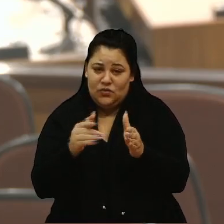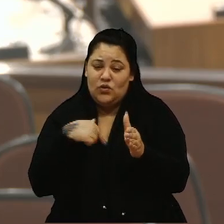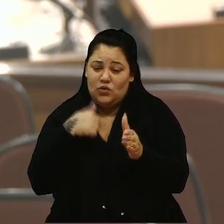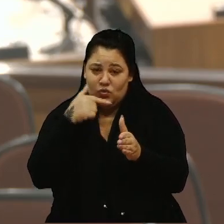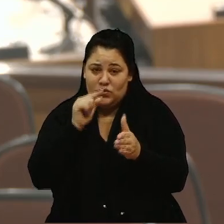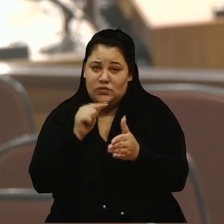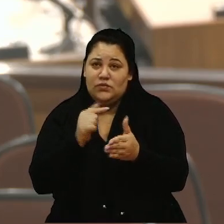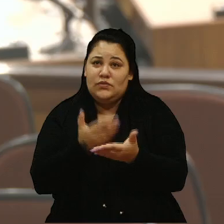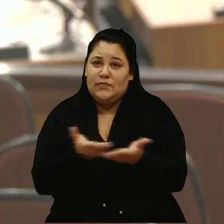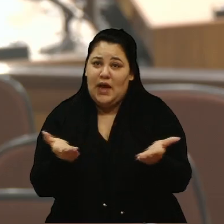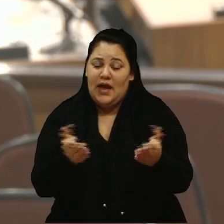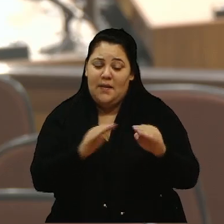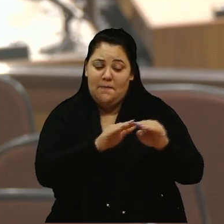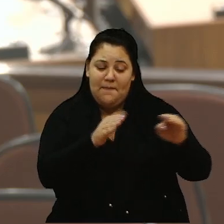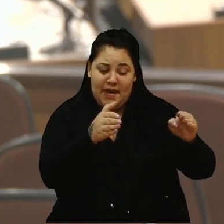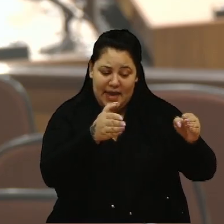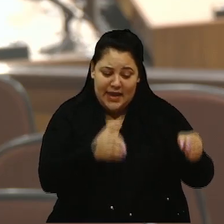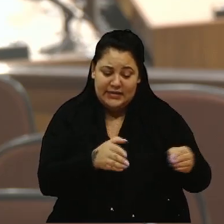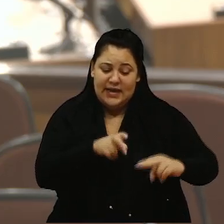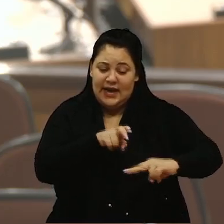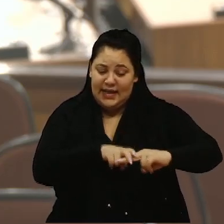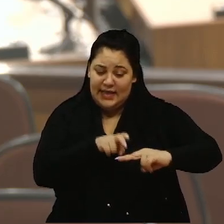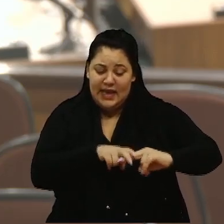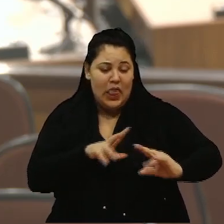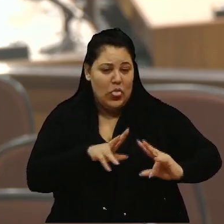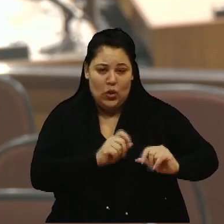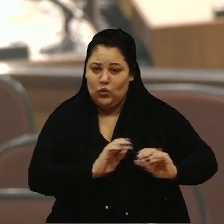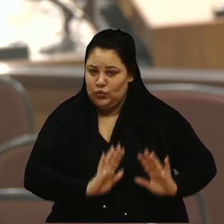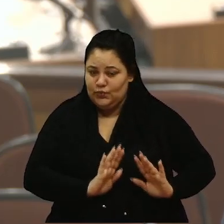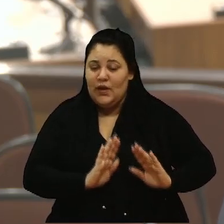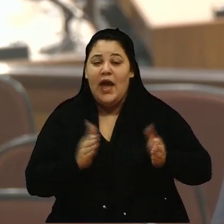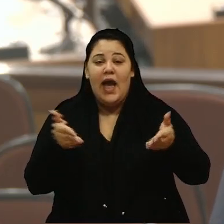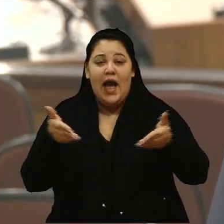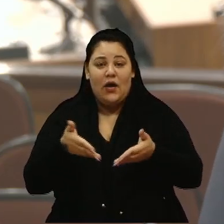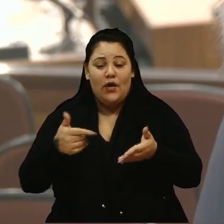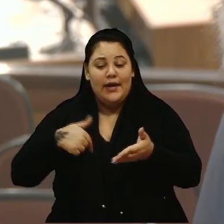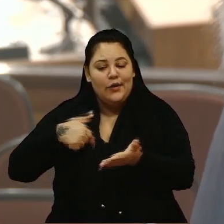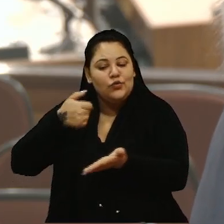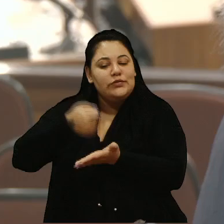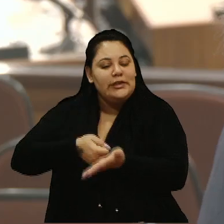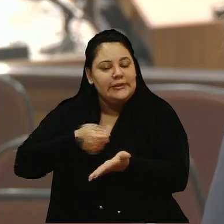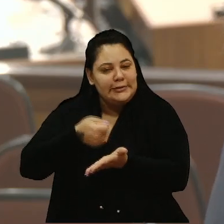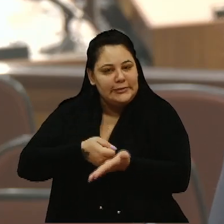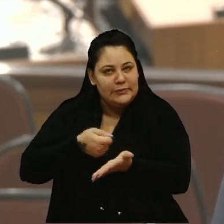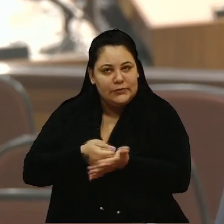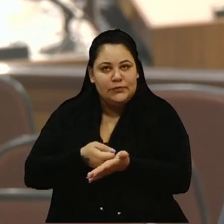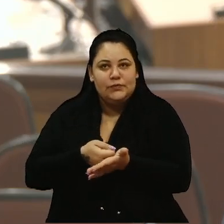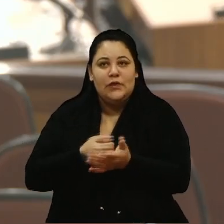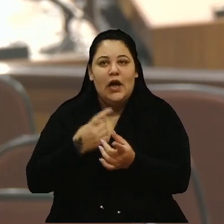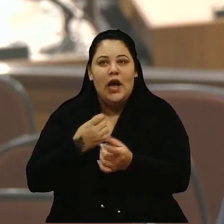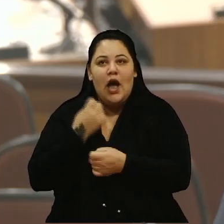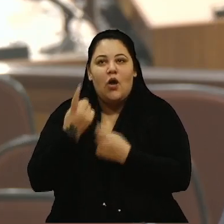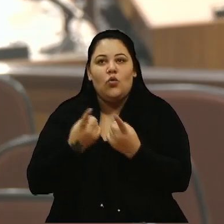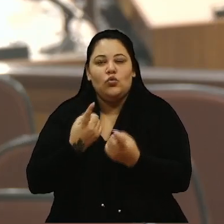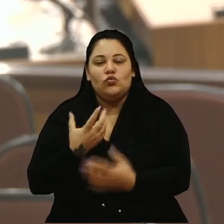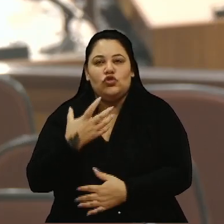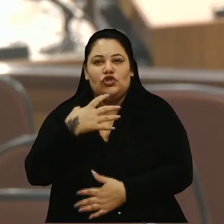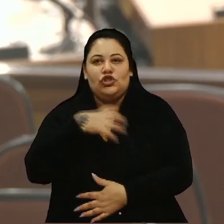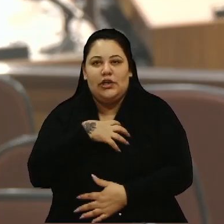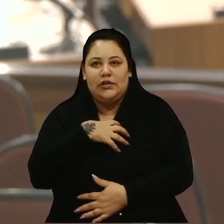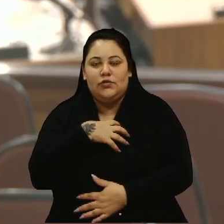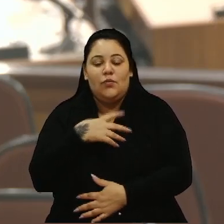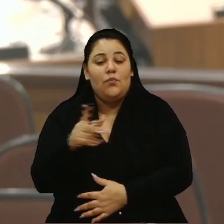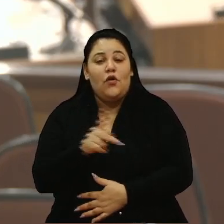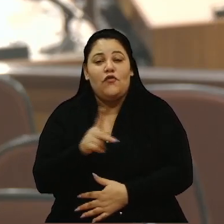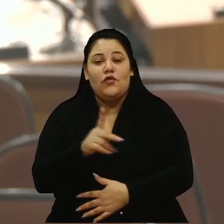e mesas equipado, cadeiras e tudo. E agora estou tentando, de diversas formas, tentar